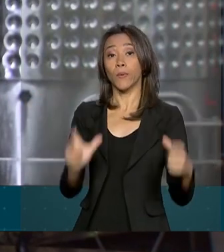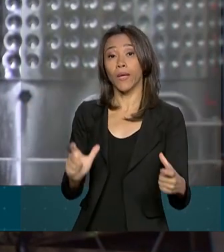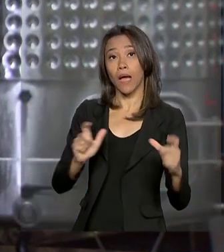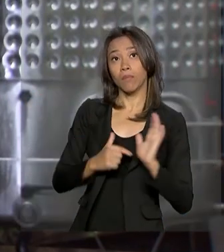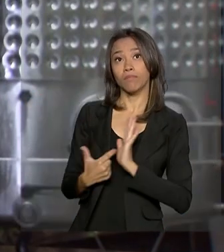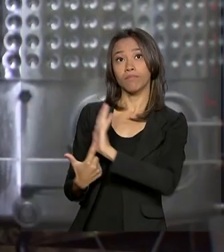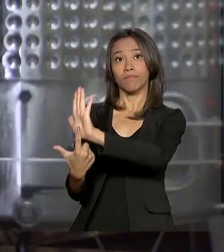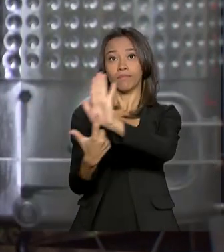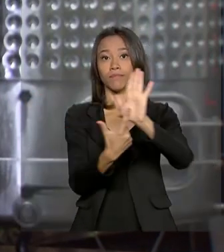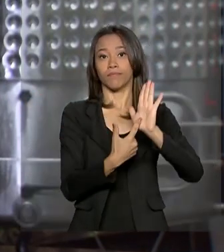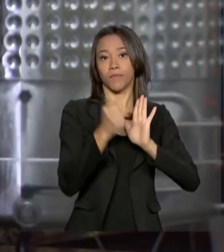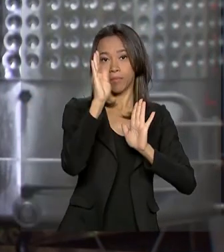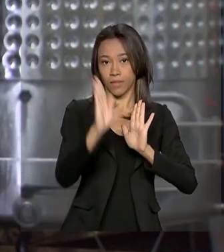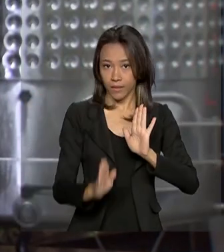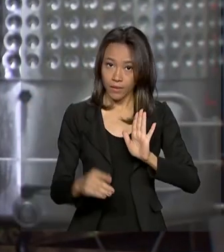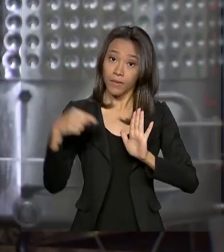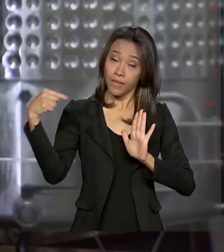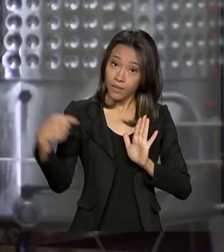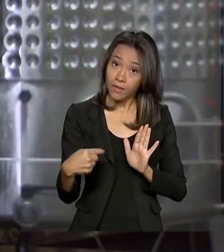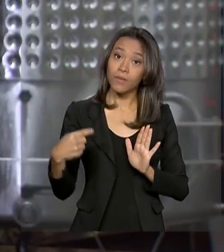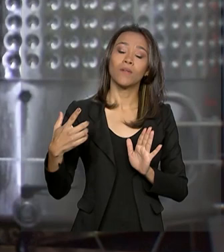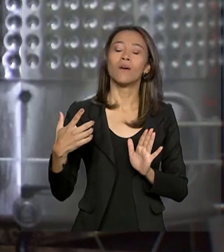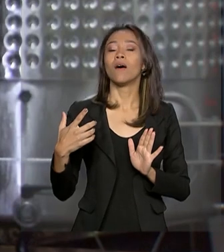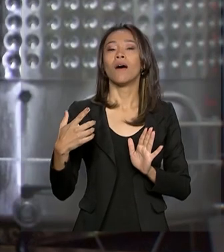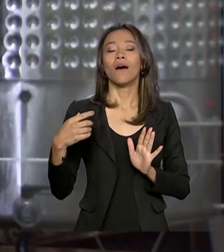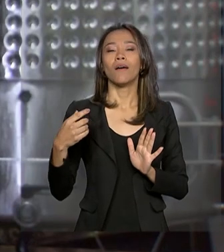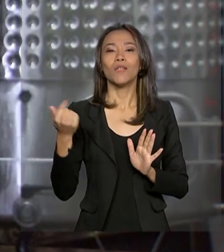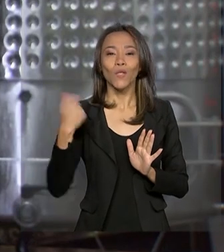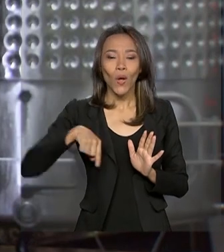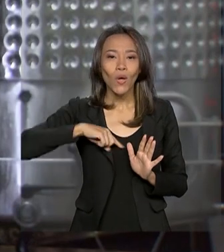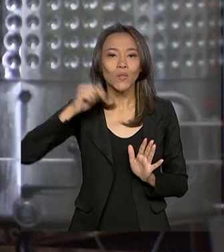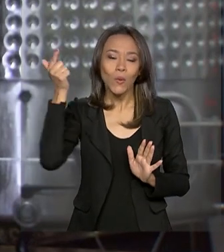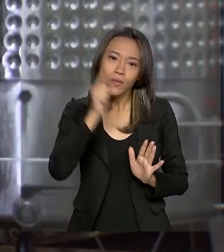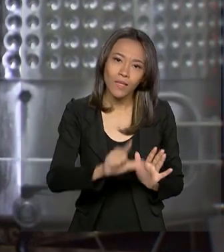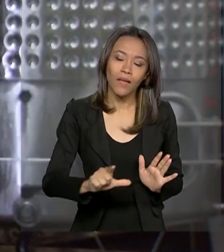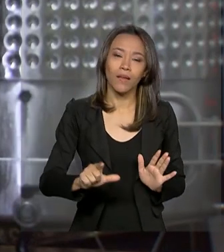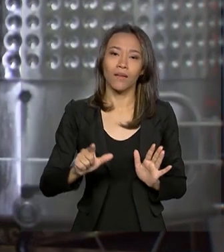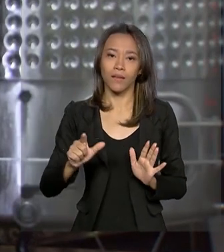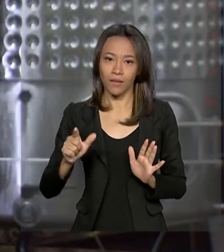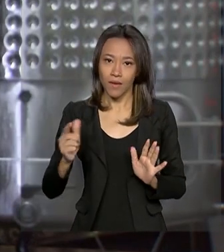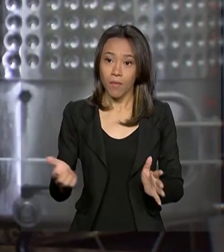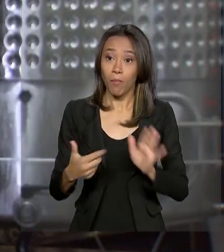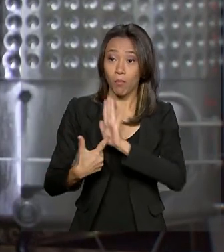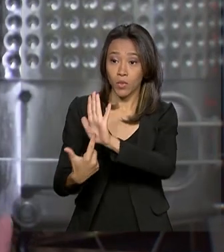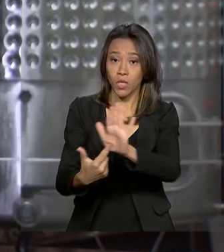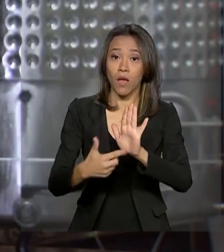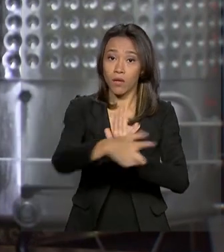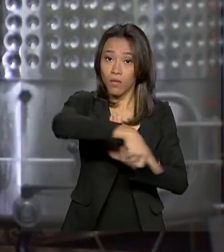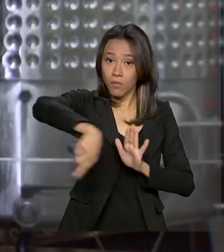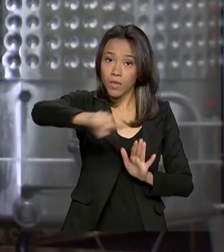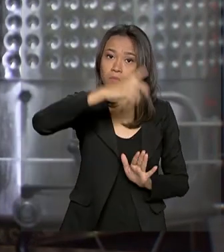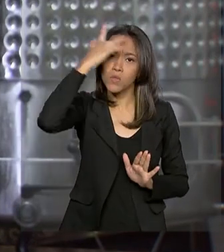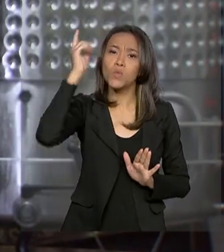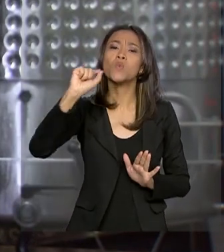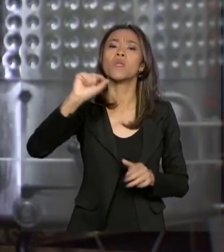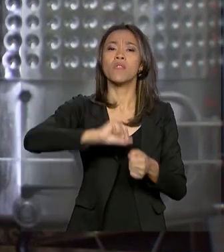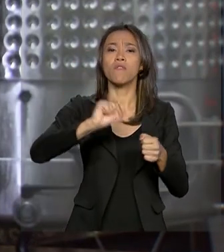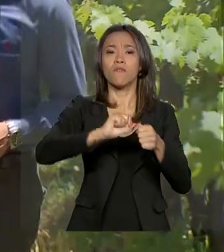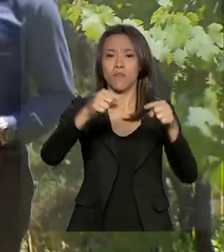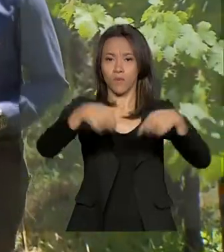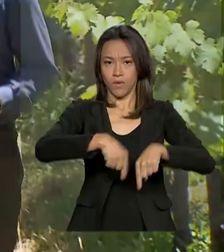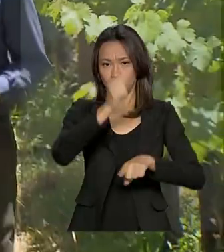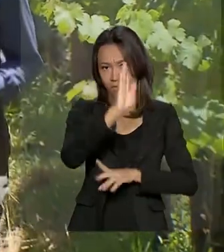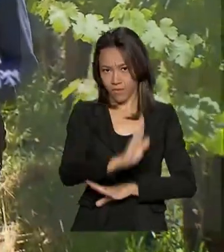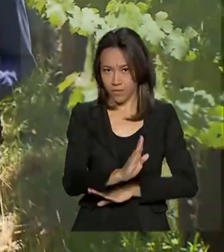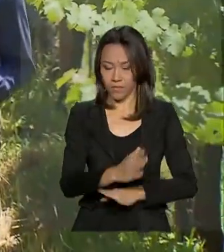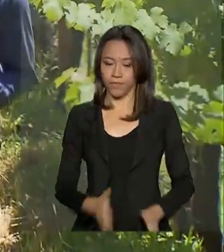E isso faz cada vez mais a gente conseguir passar para o consumidor o que a gente vem produzindo no Brasil.